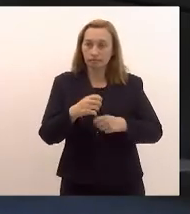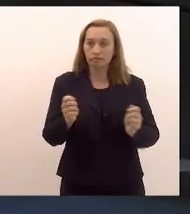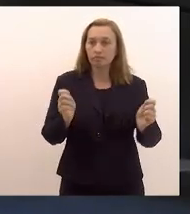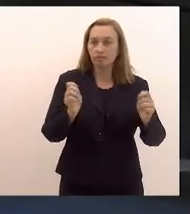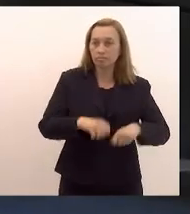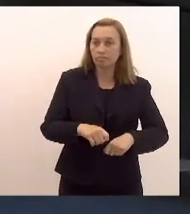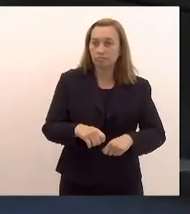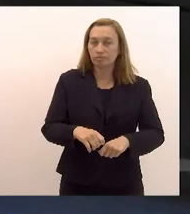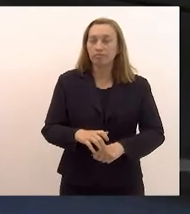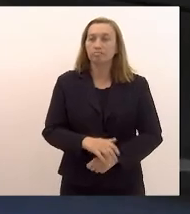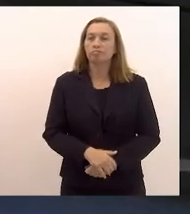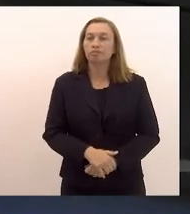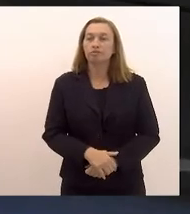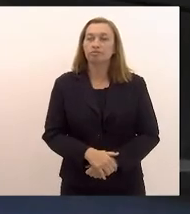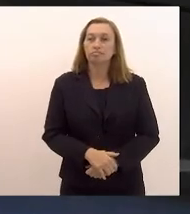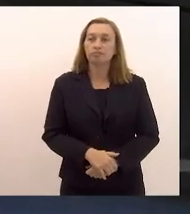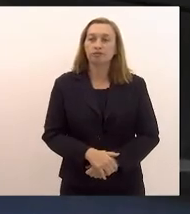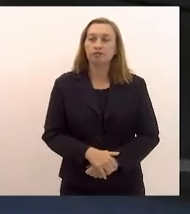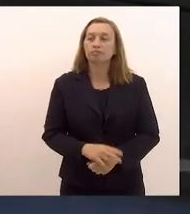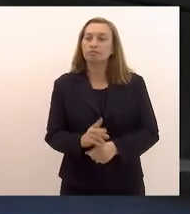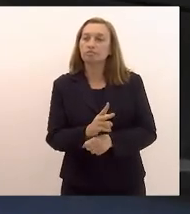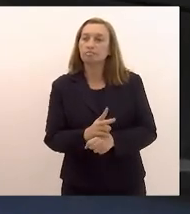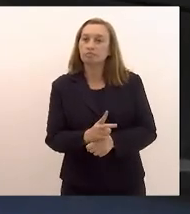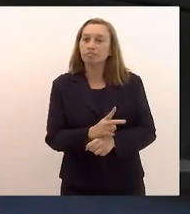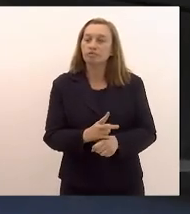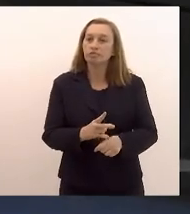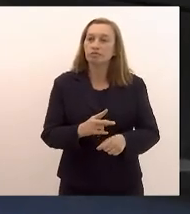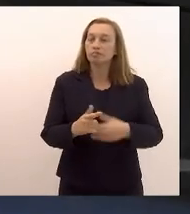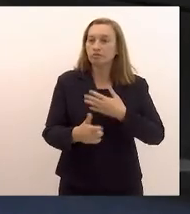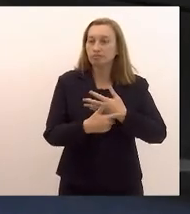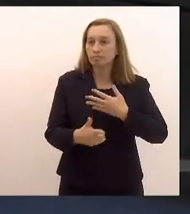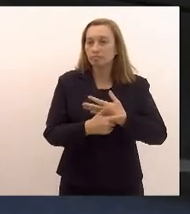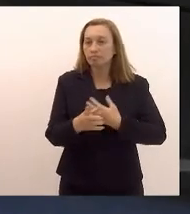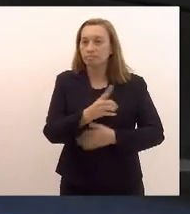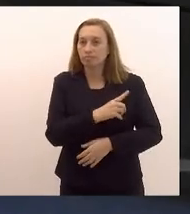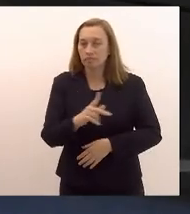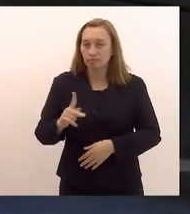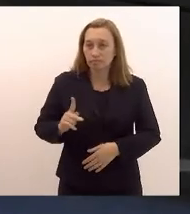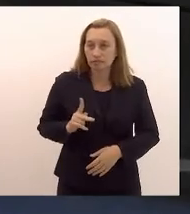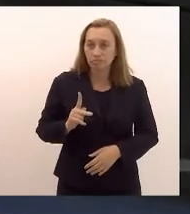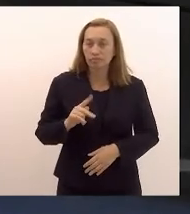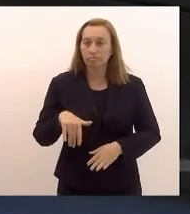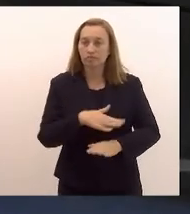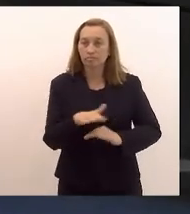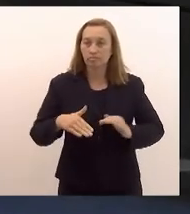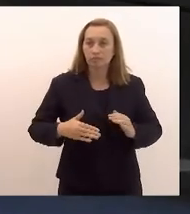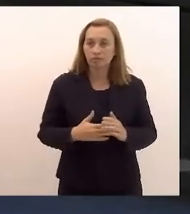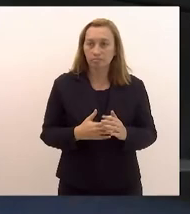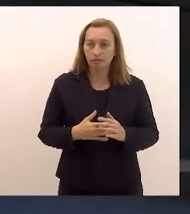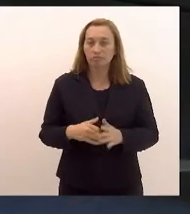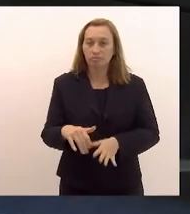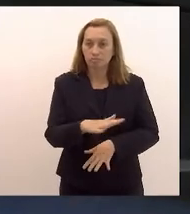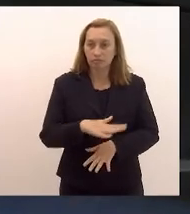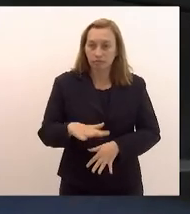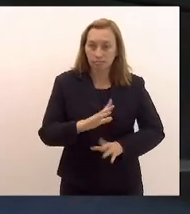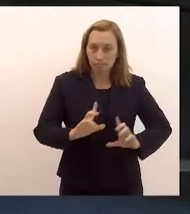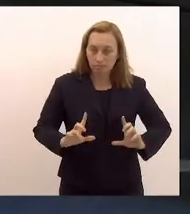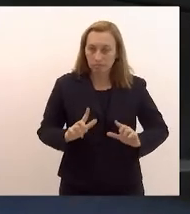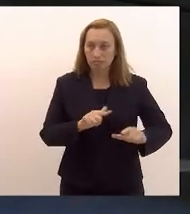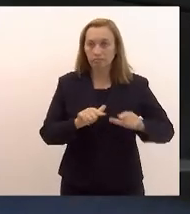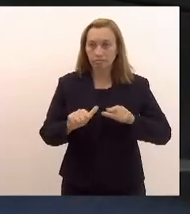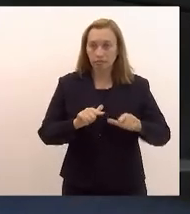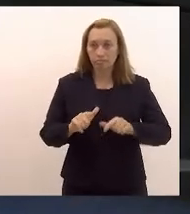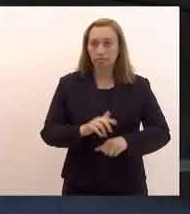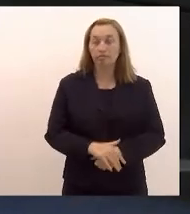potencializou a busca pelos serviços prestados pela defensoria pública em todas as suas áreas de atuação